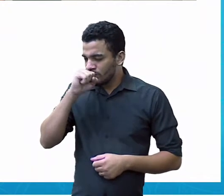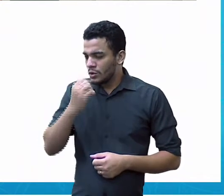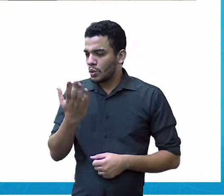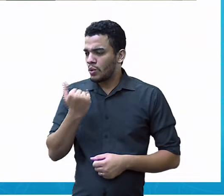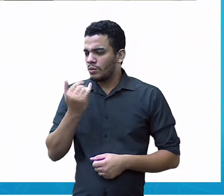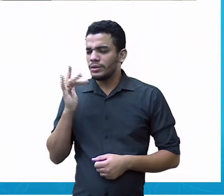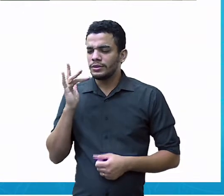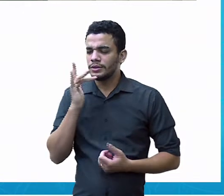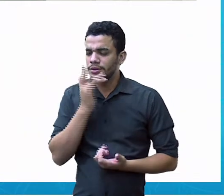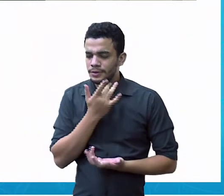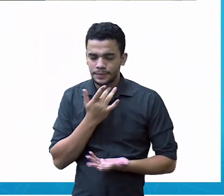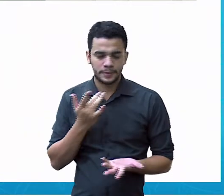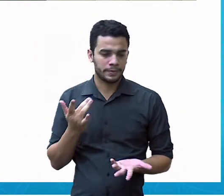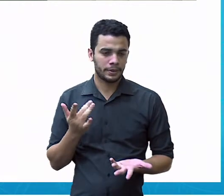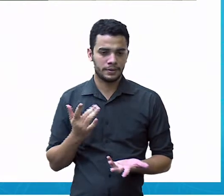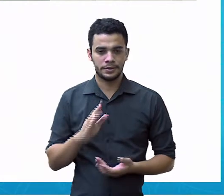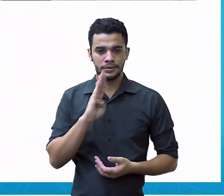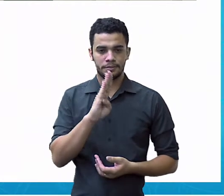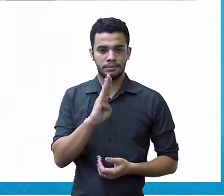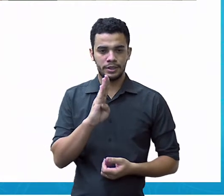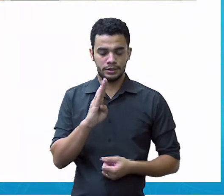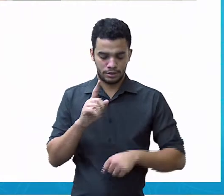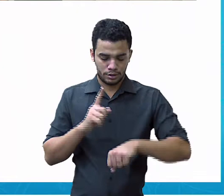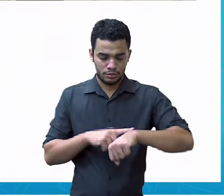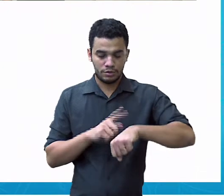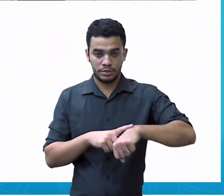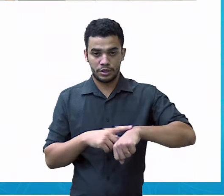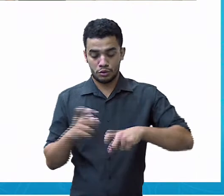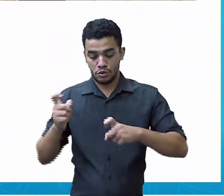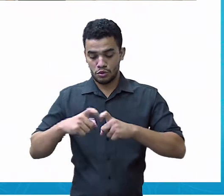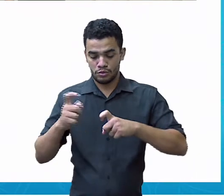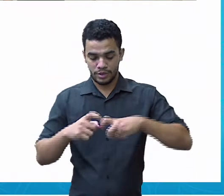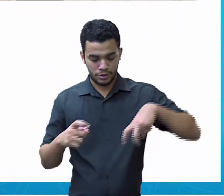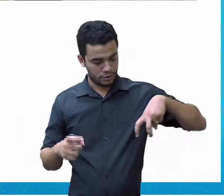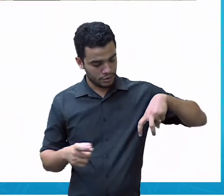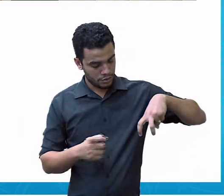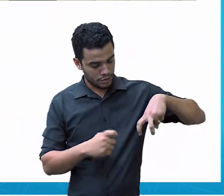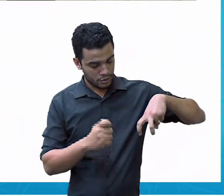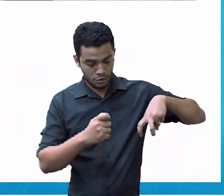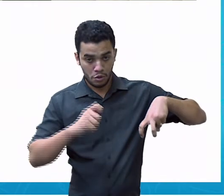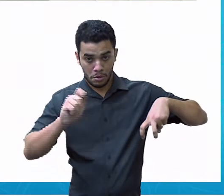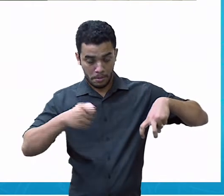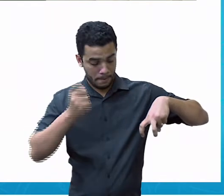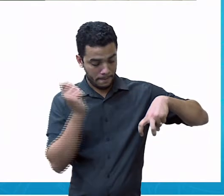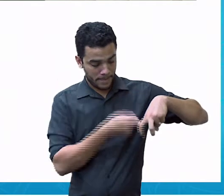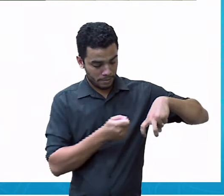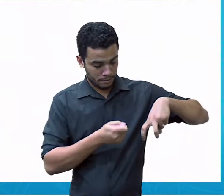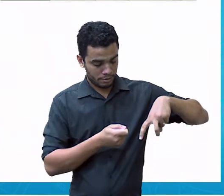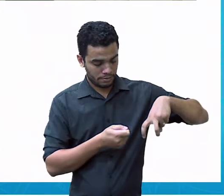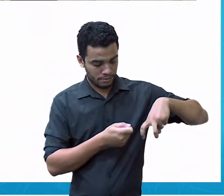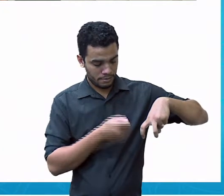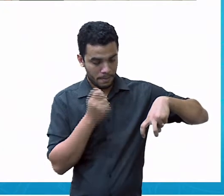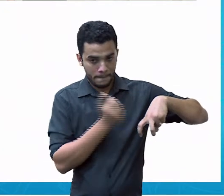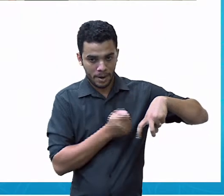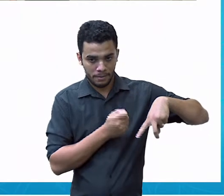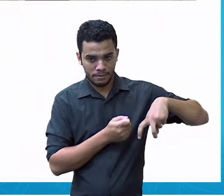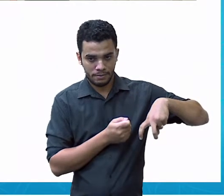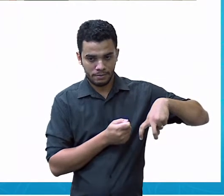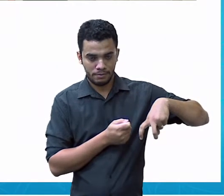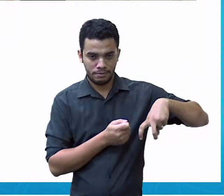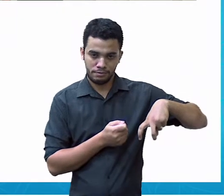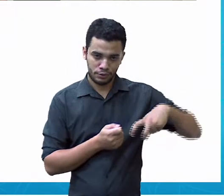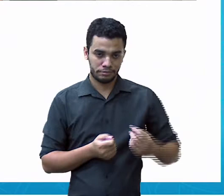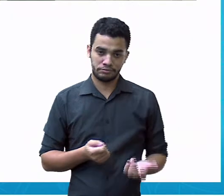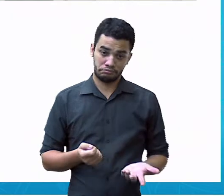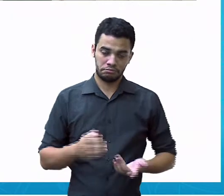o médico toca com martelo no joelho do paciente. Piscar com